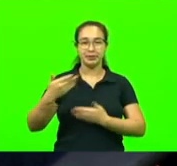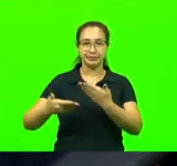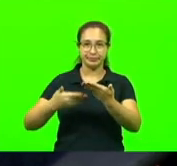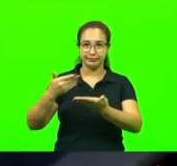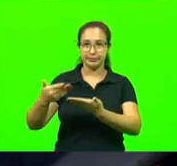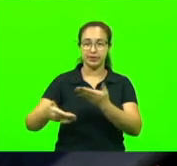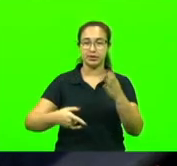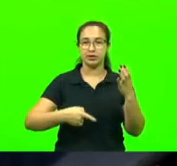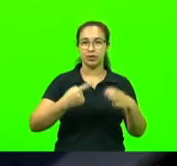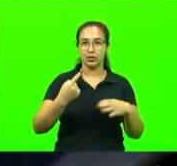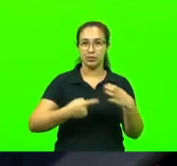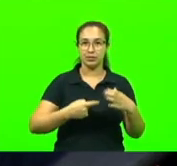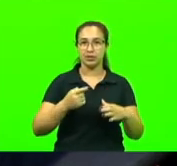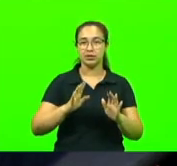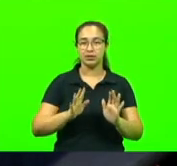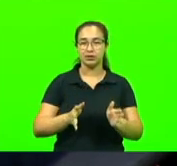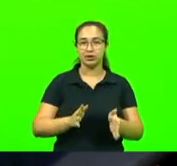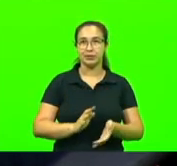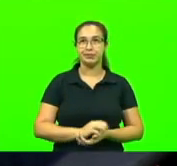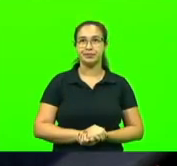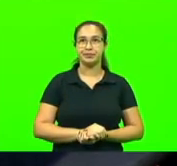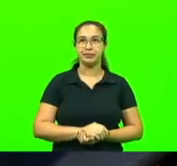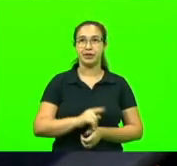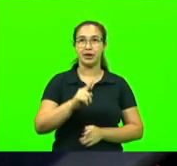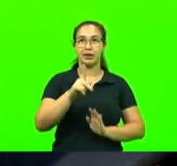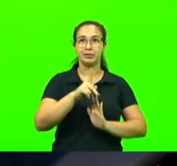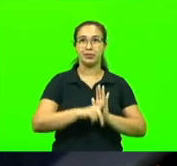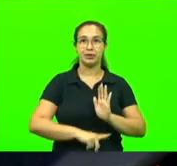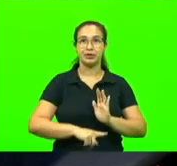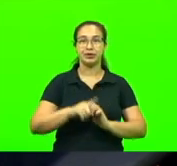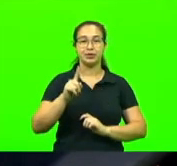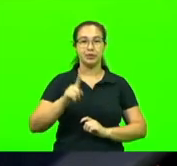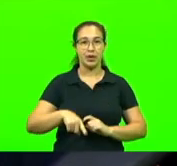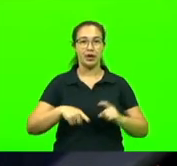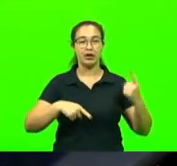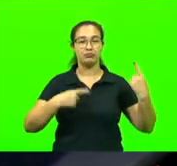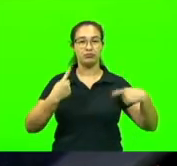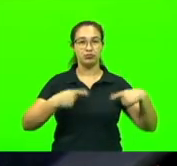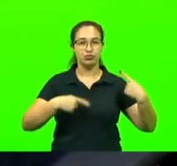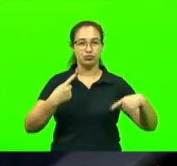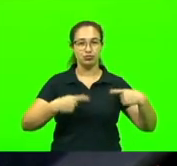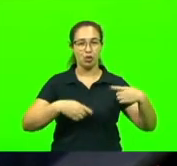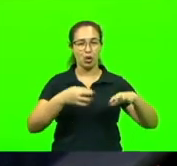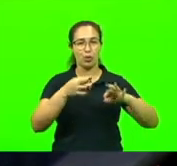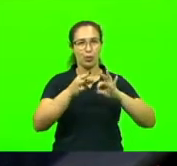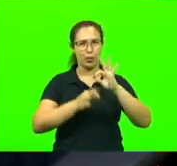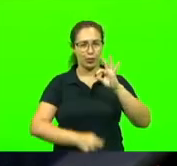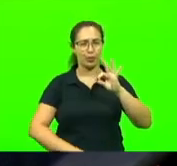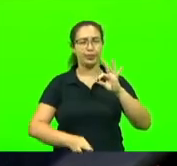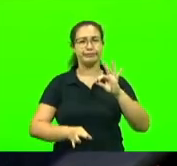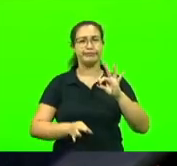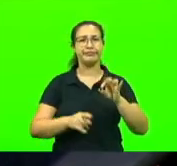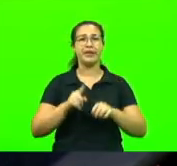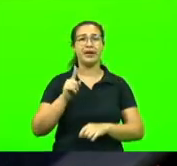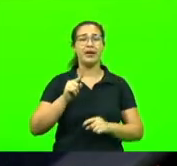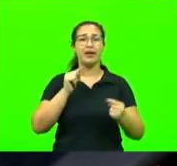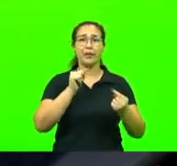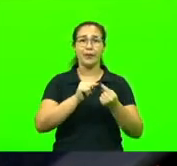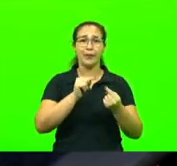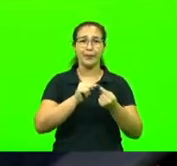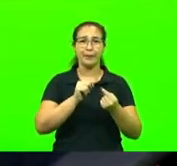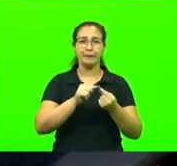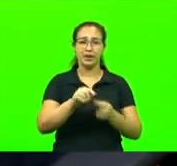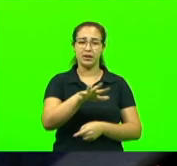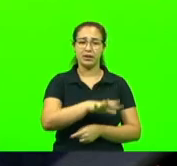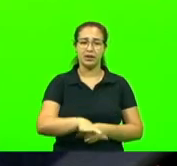nas comissões adjacentes, um projeto amplamente discutido que trata exatamente de uma das áreas